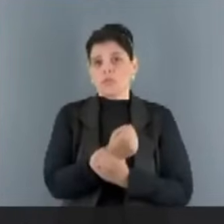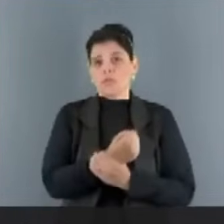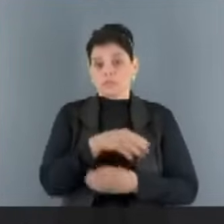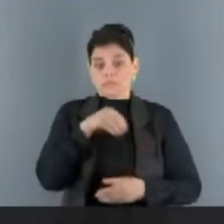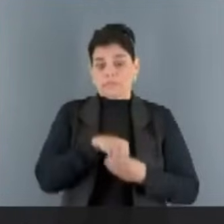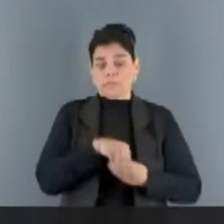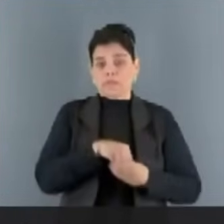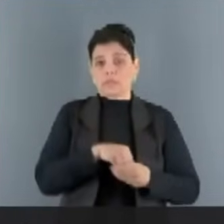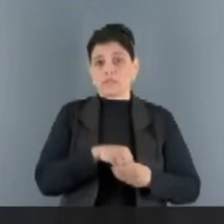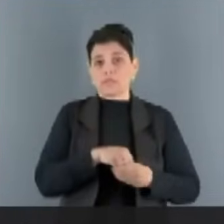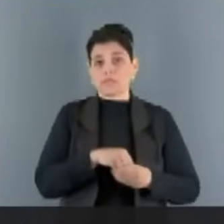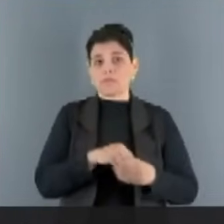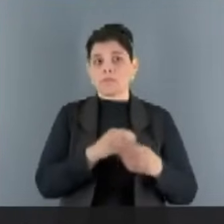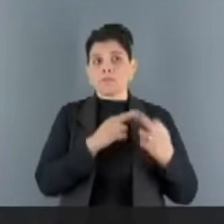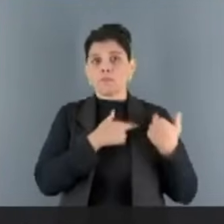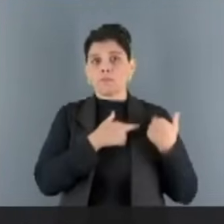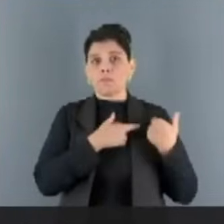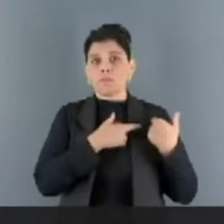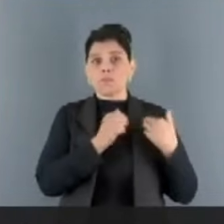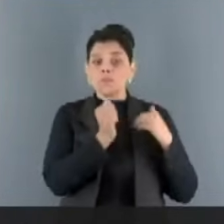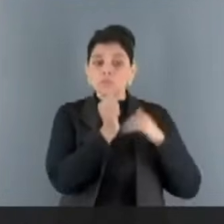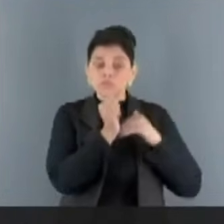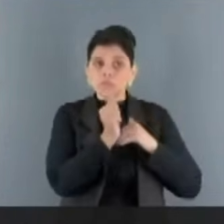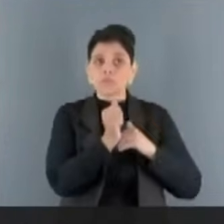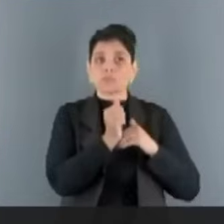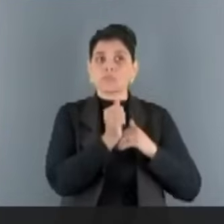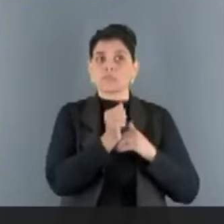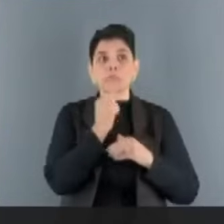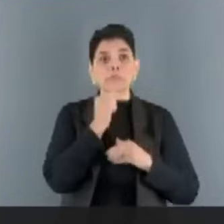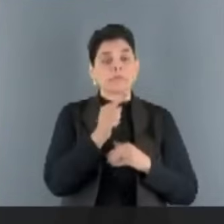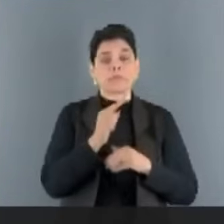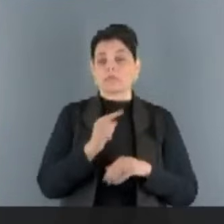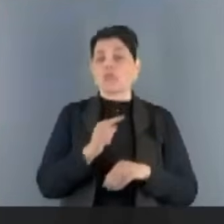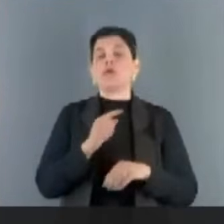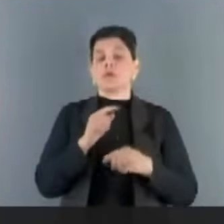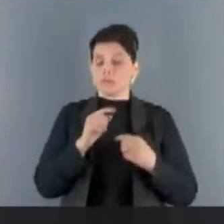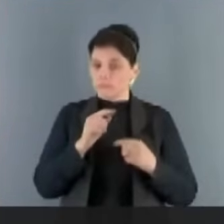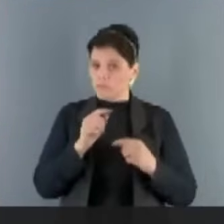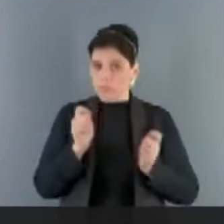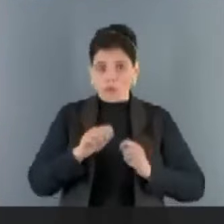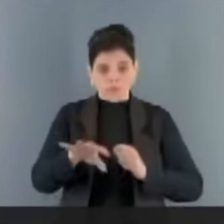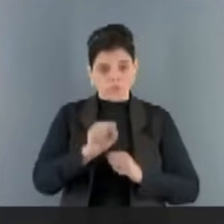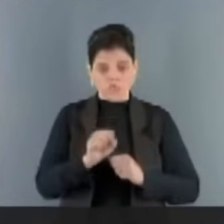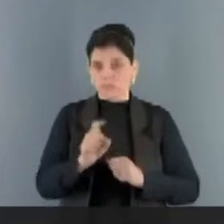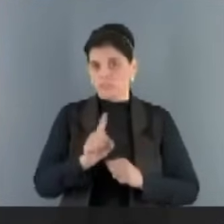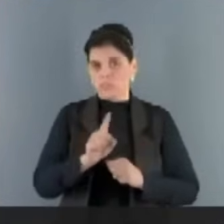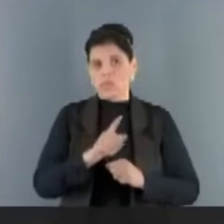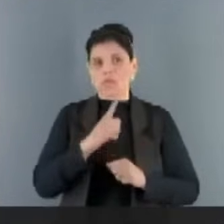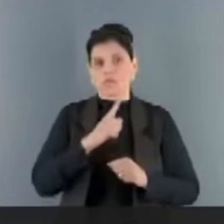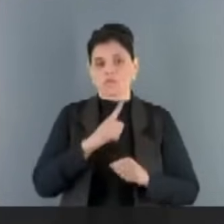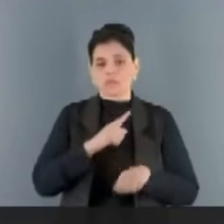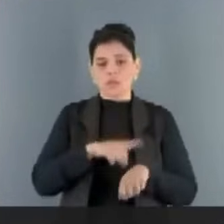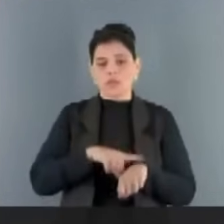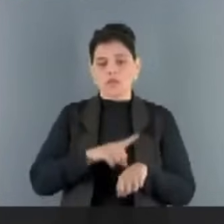ele não pega as imagens da mão dele. Ela fica arquivada ali. E, se eu não me engano, ela tem duração